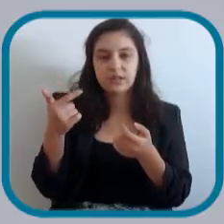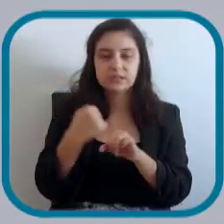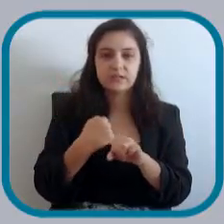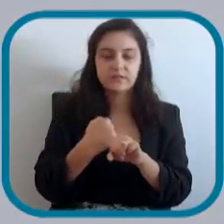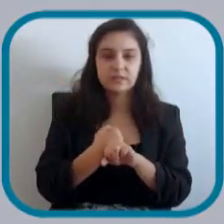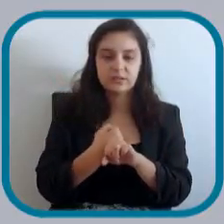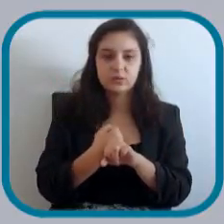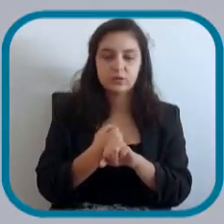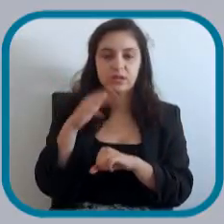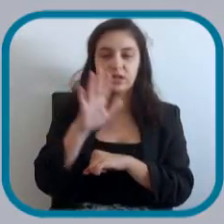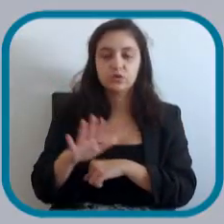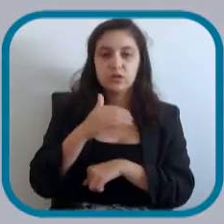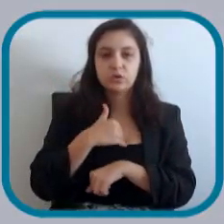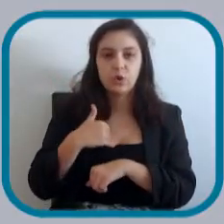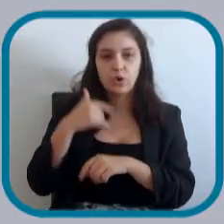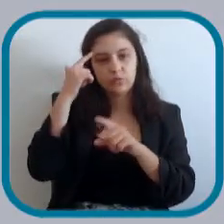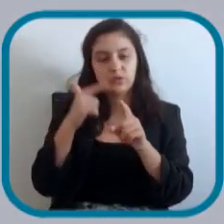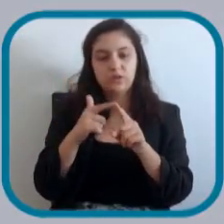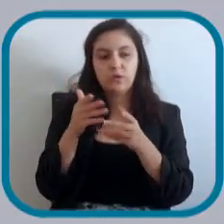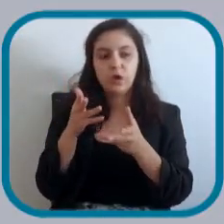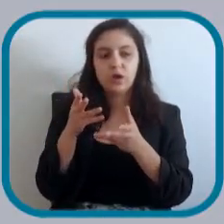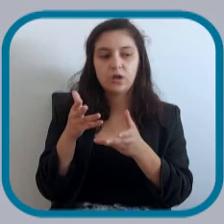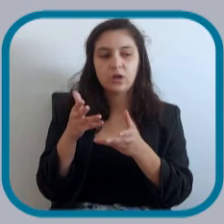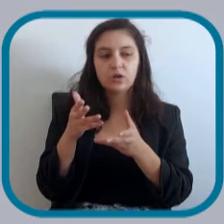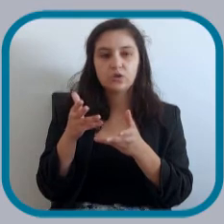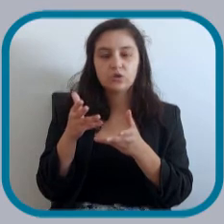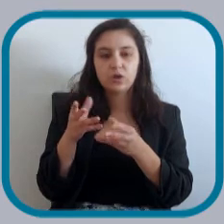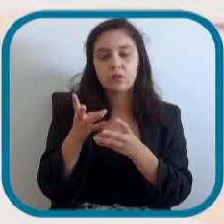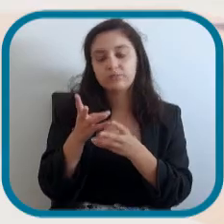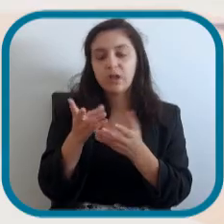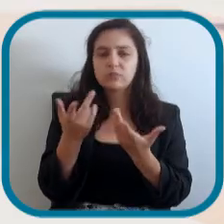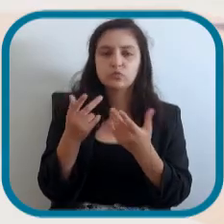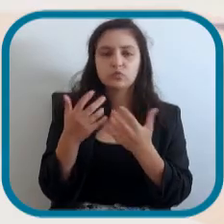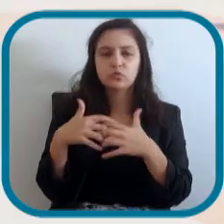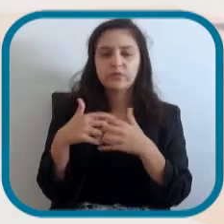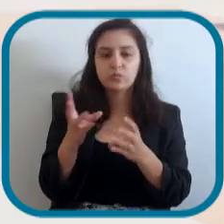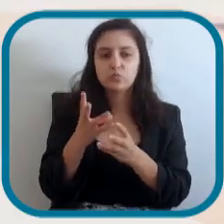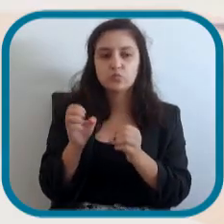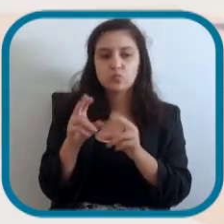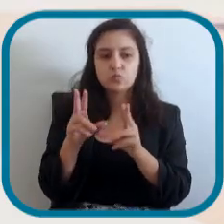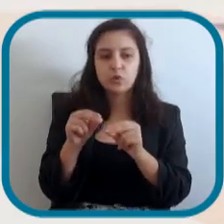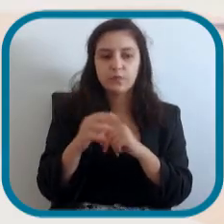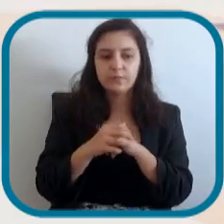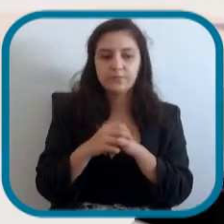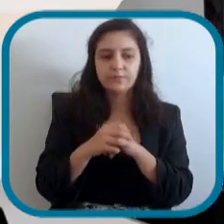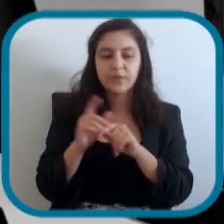então ligar a um especialista do Serviço Nacional de Saúde para tirar as dúvidas.